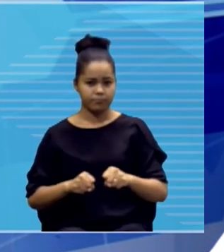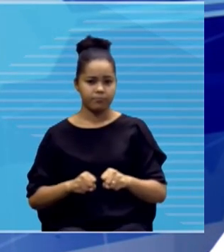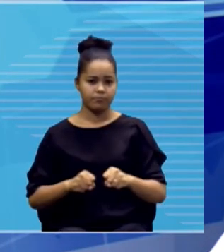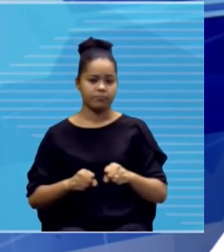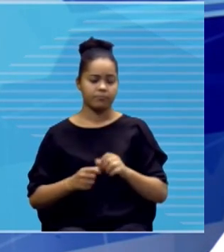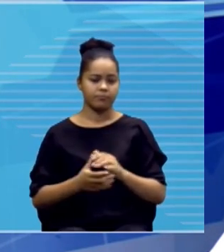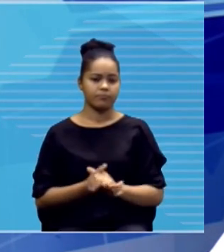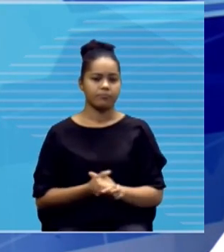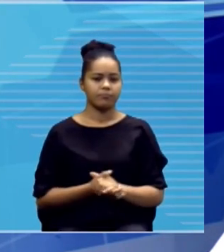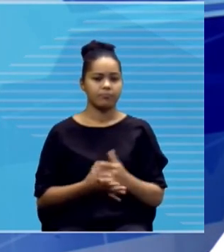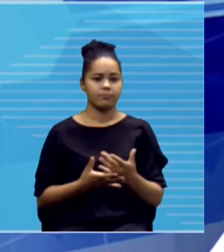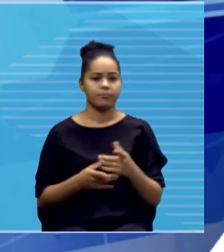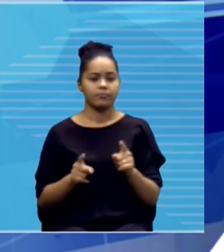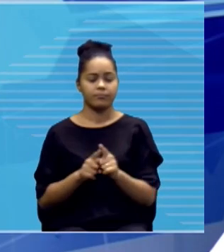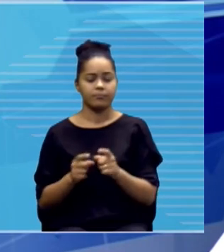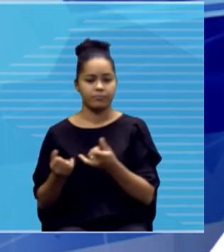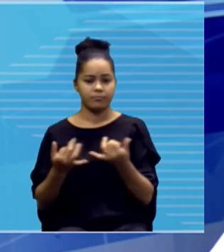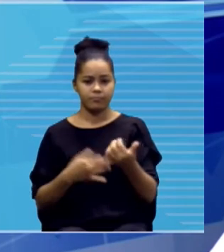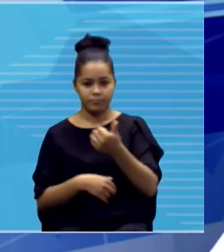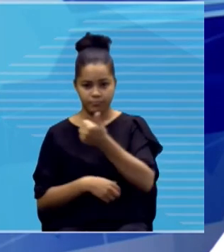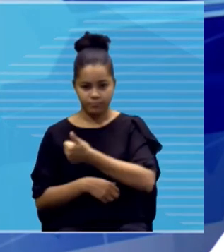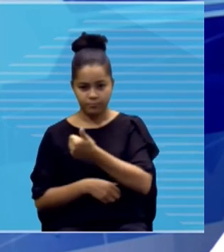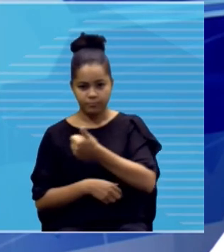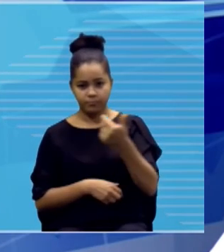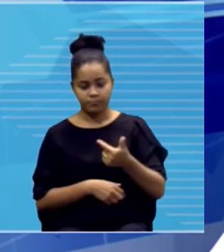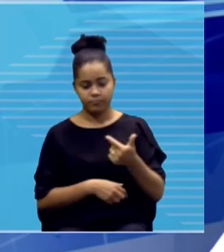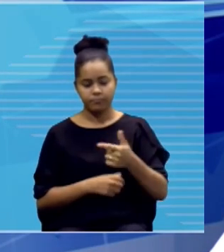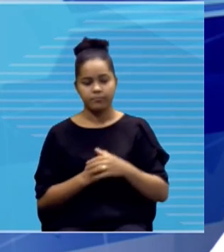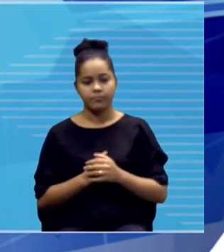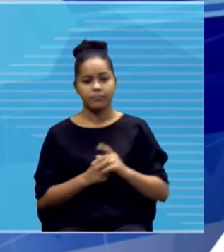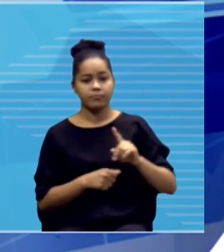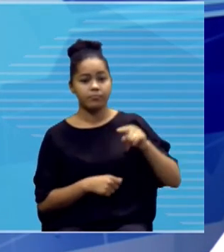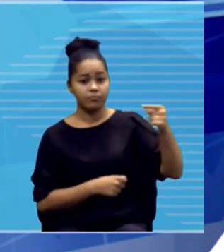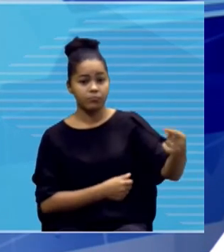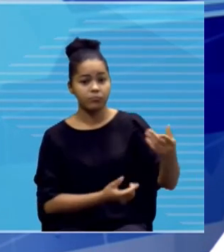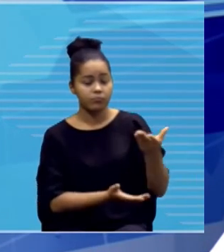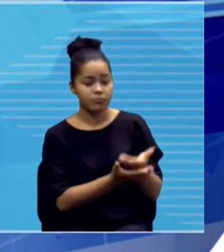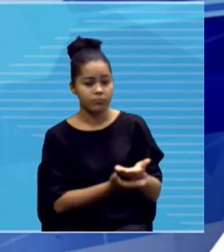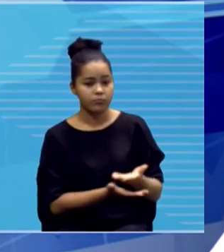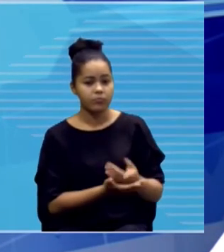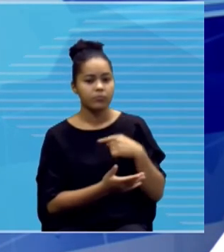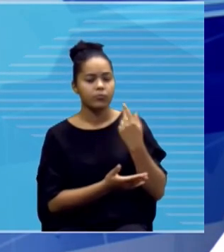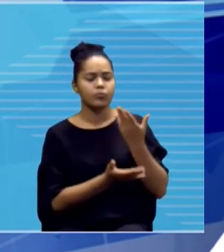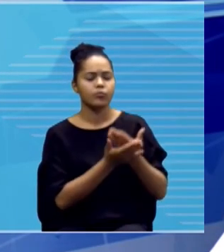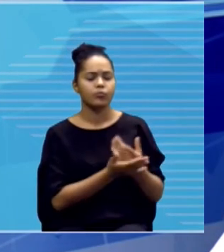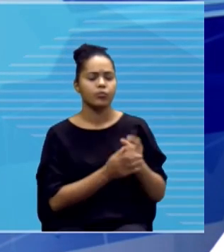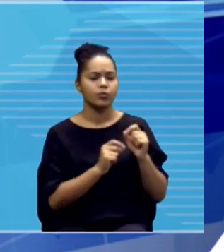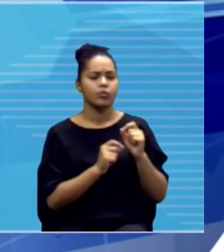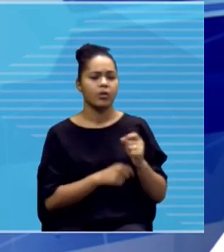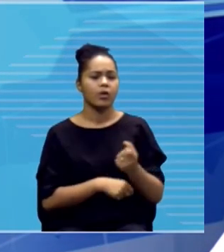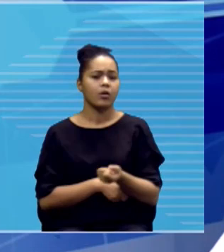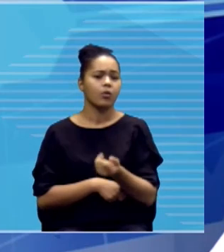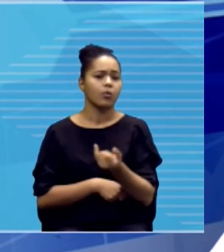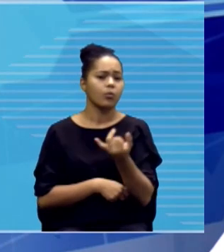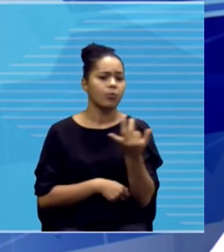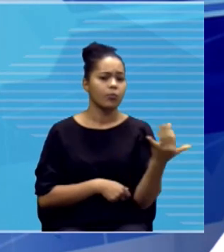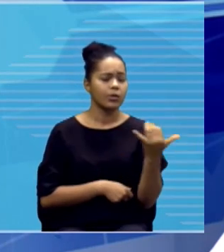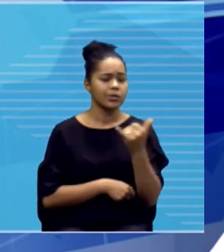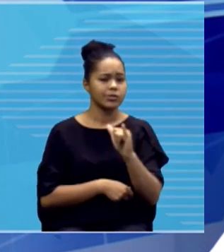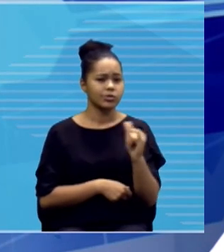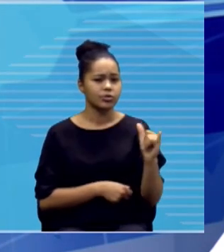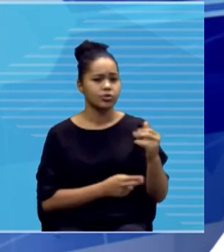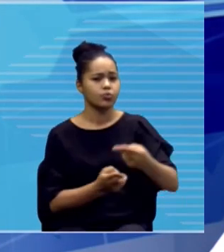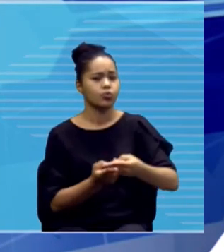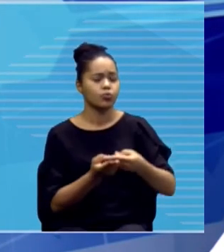elétricas, primárias e secundárias. Bacana? Na nossa próxima aula, a gente vai falar sobre potência elétrica, como é que funciona aquele consumo de